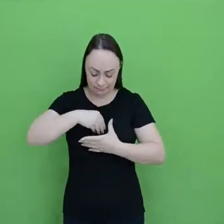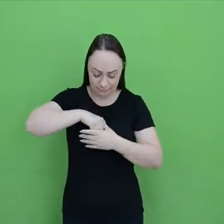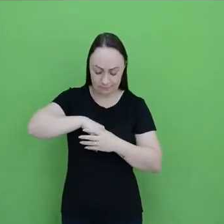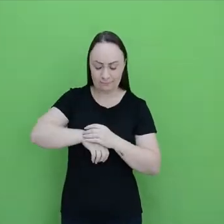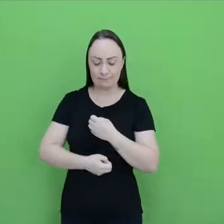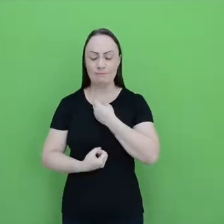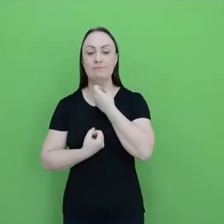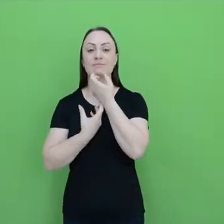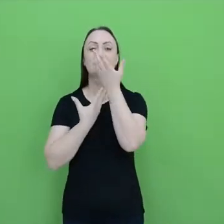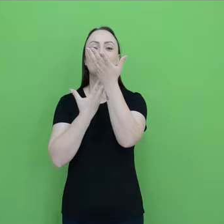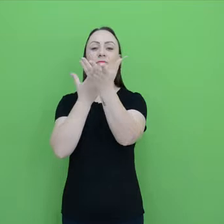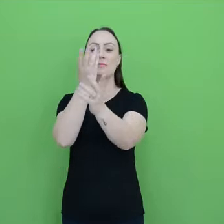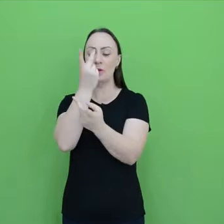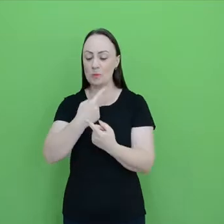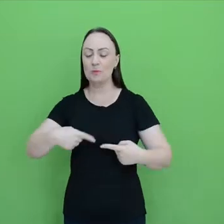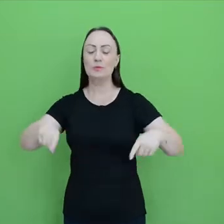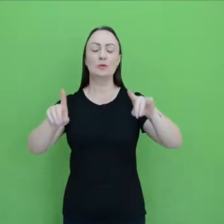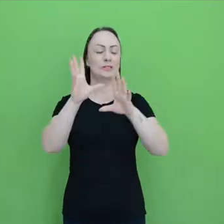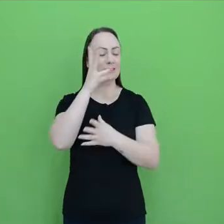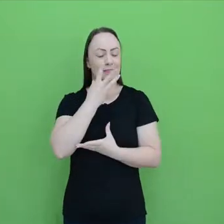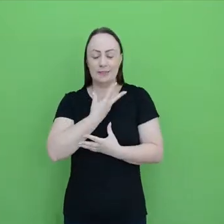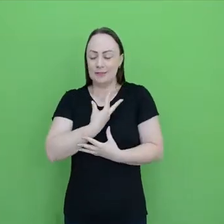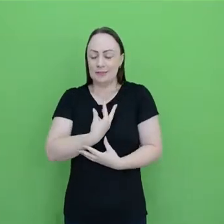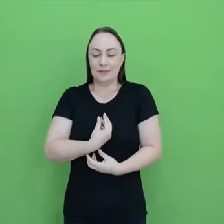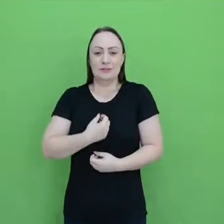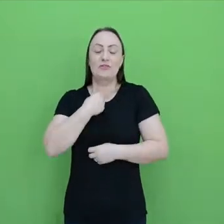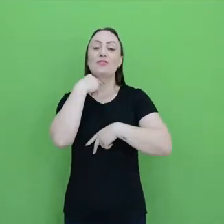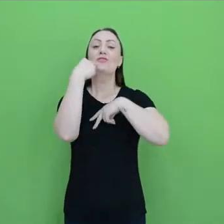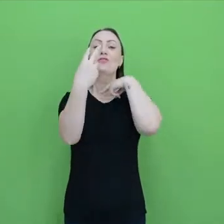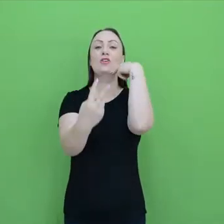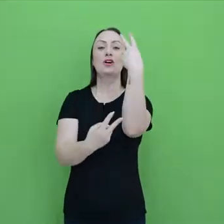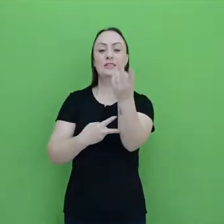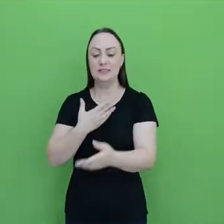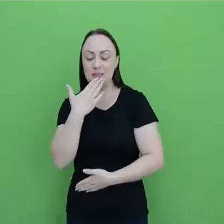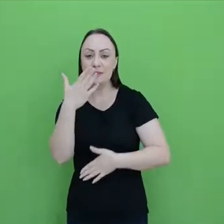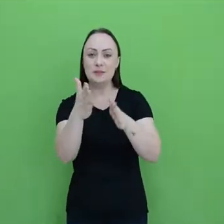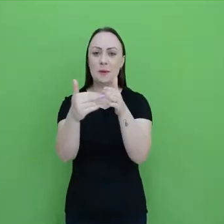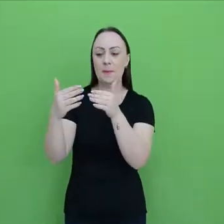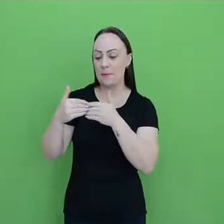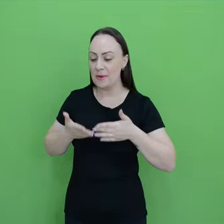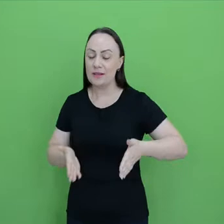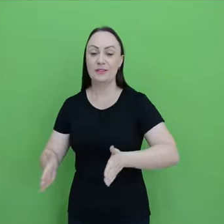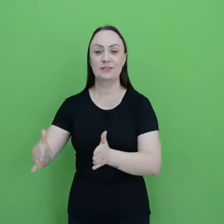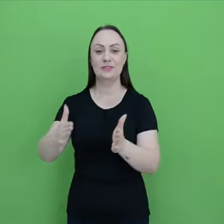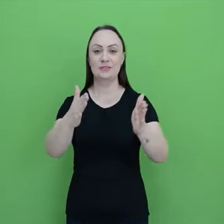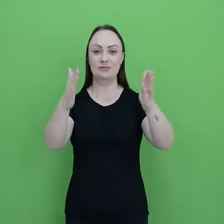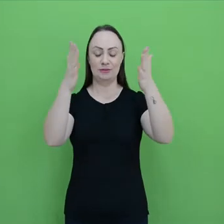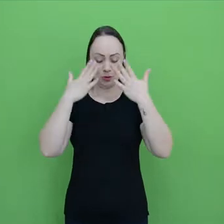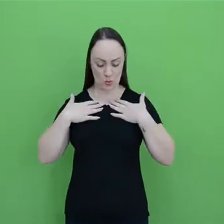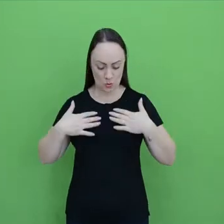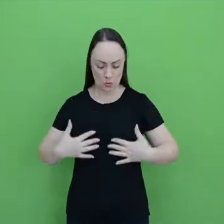Entranha narrativa, música visceral, vozes nossas pedem passagem.